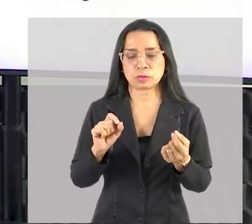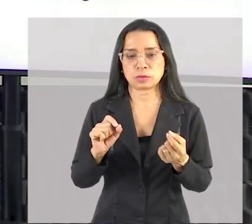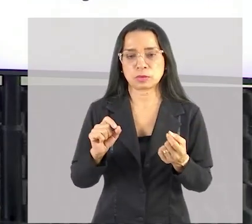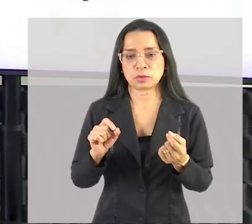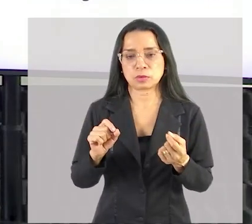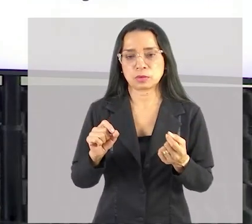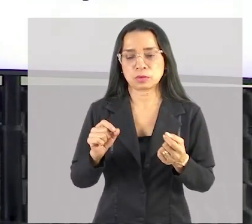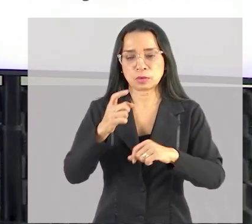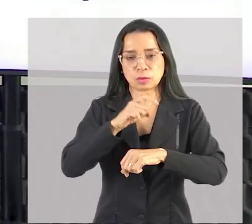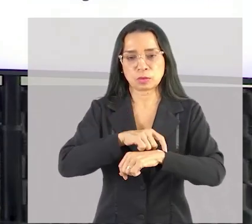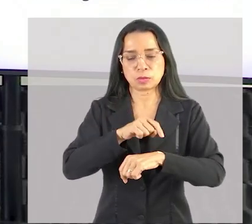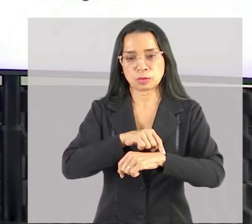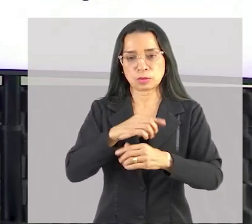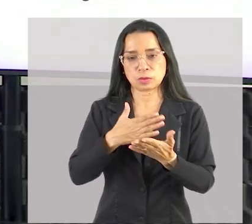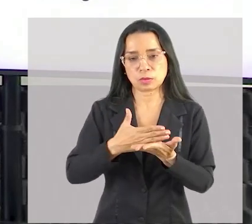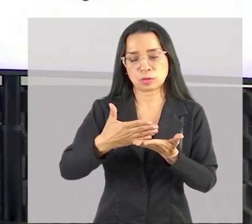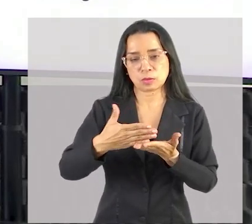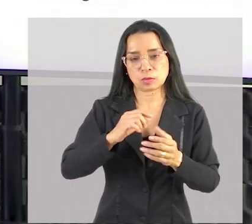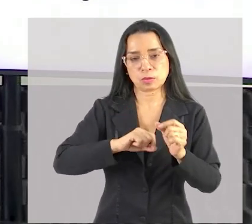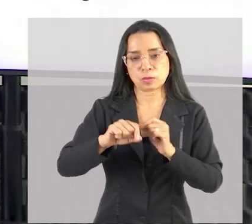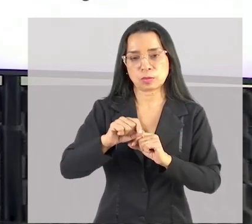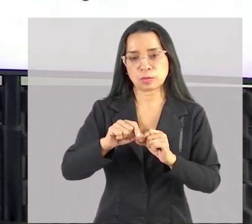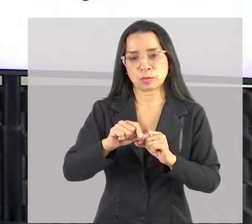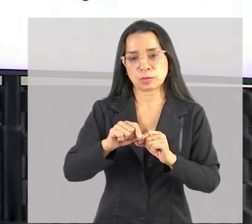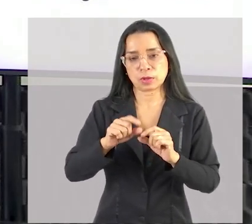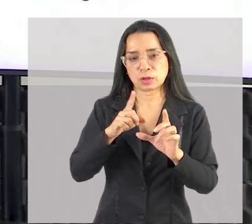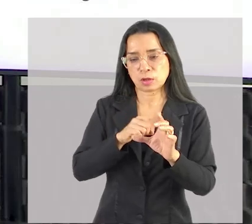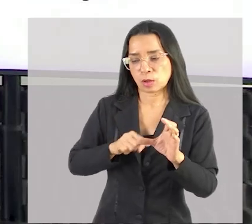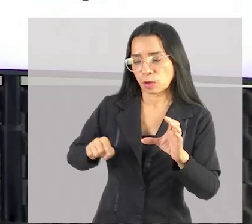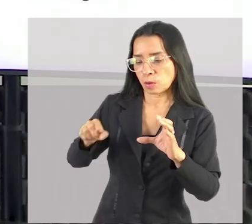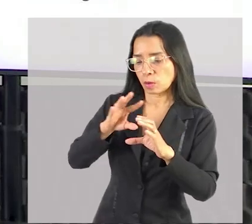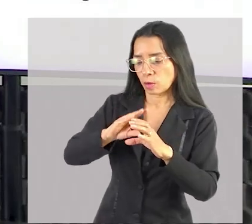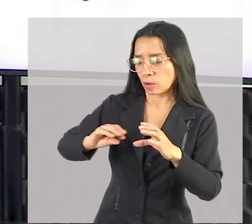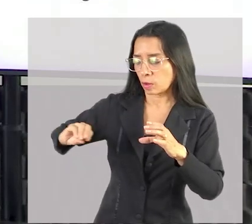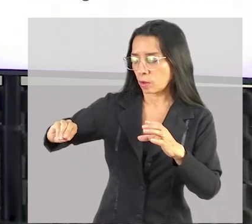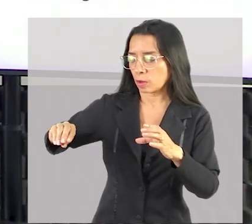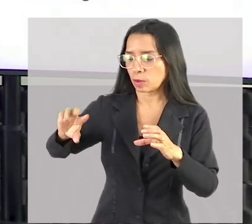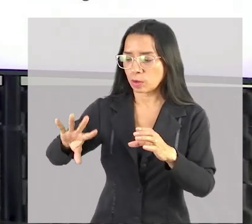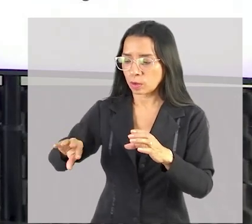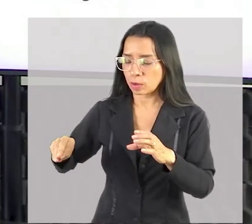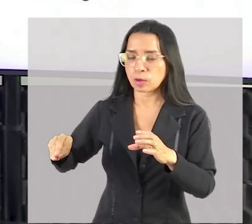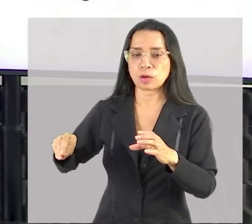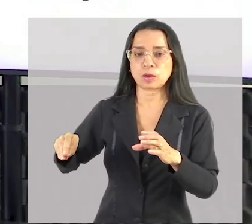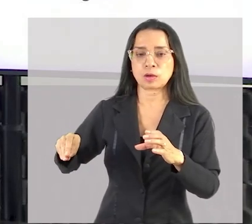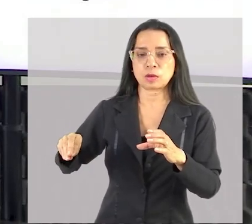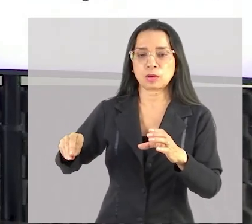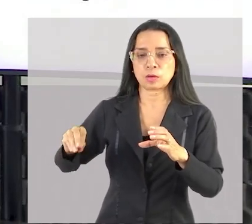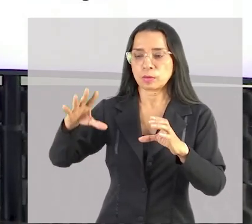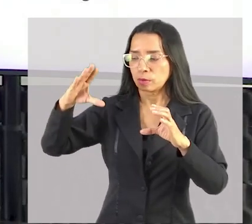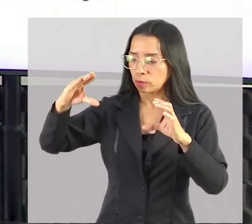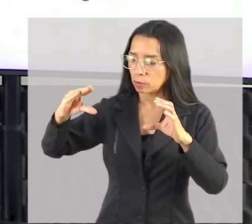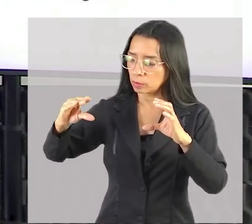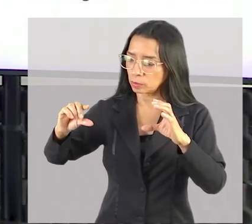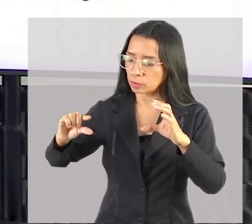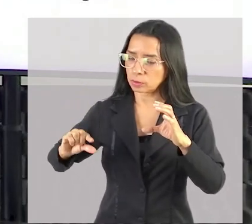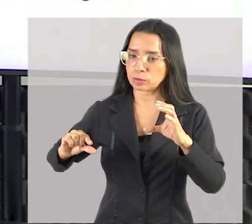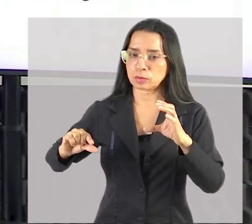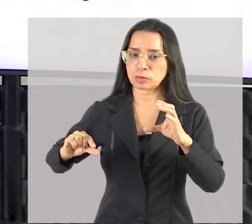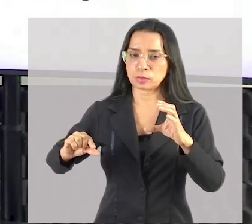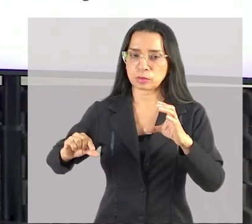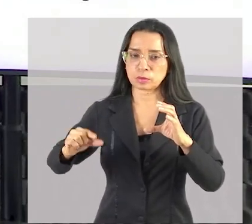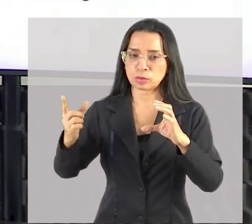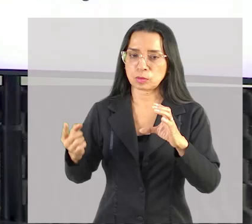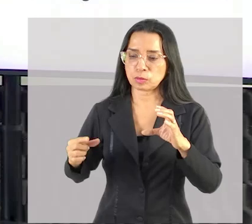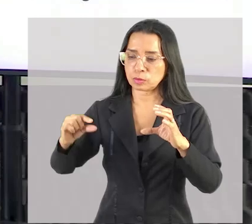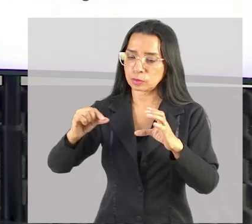do tempo, como tu começa a fazer o solvente ir para o outro lado, esse meio bem aqui, ele começa a baixar a sua concentração.